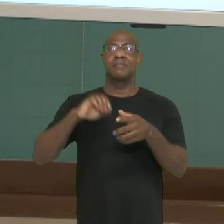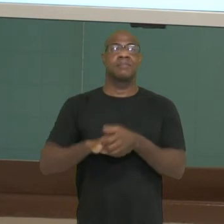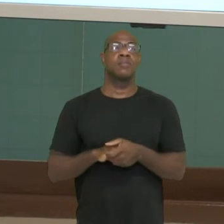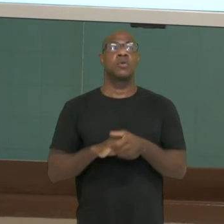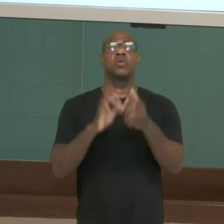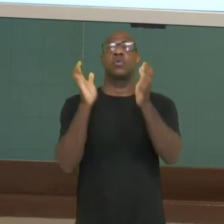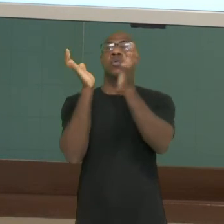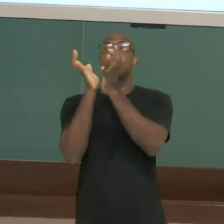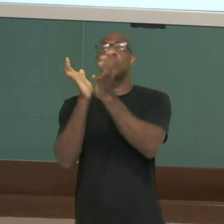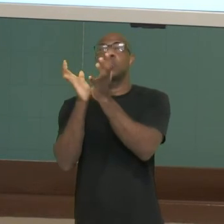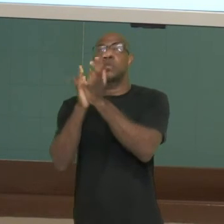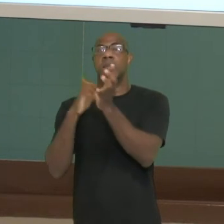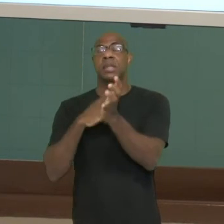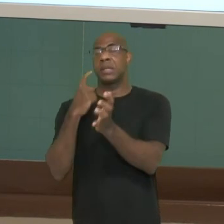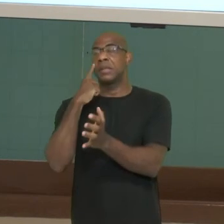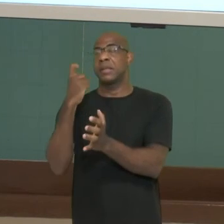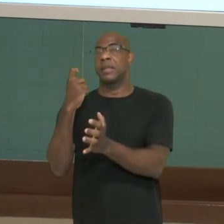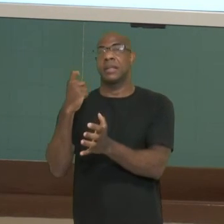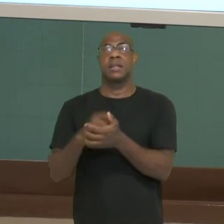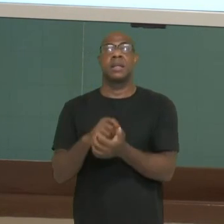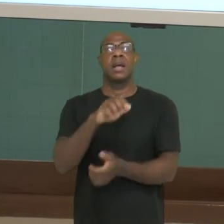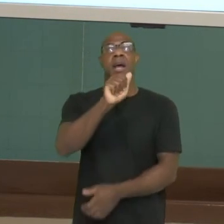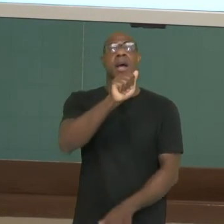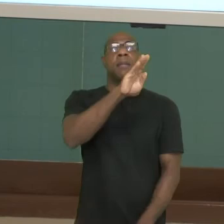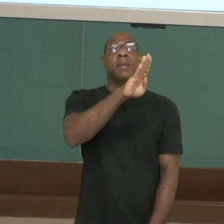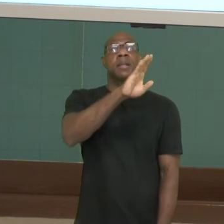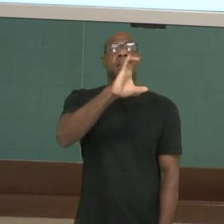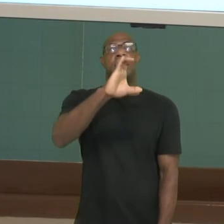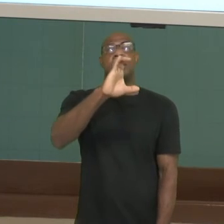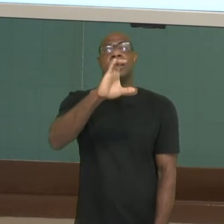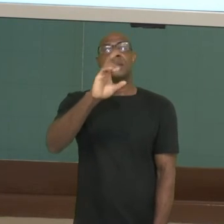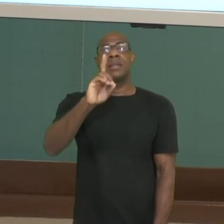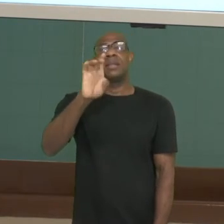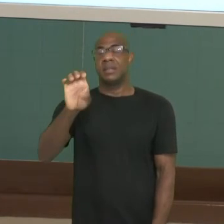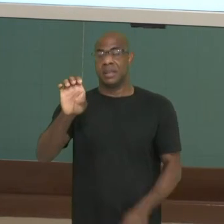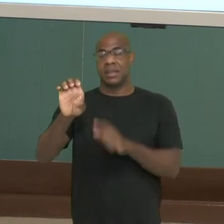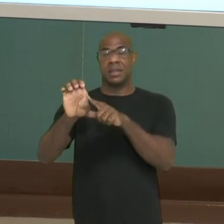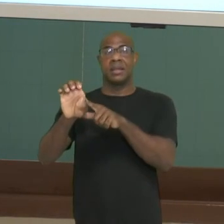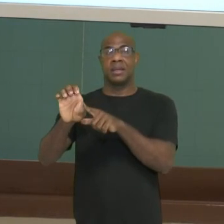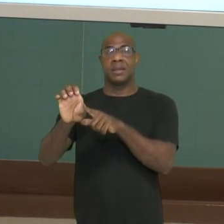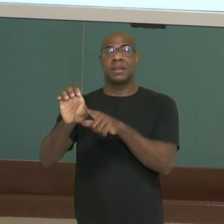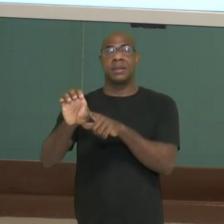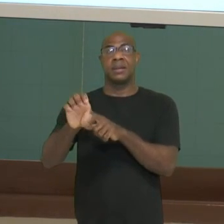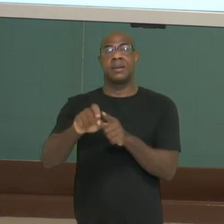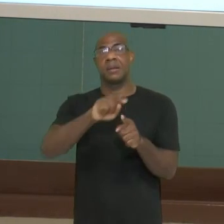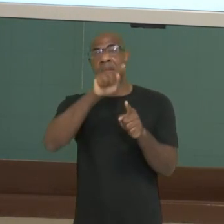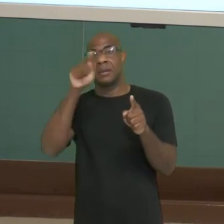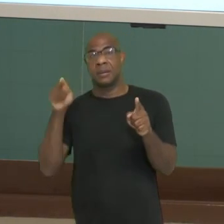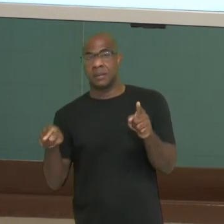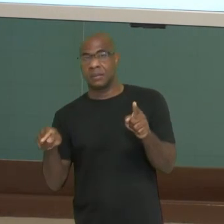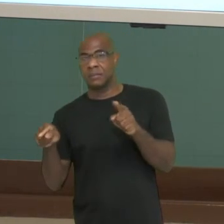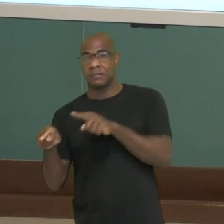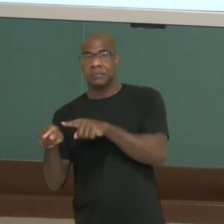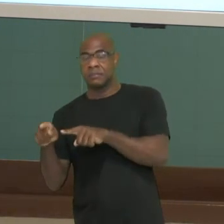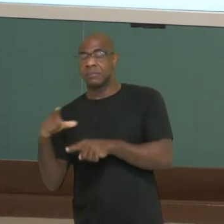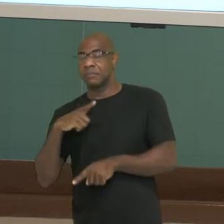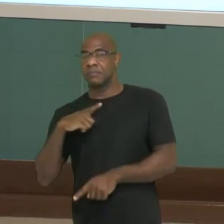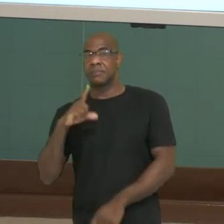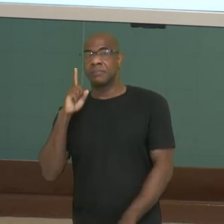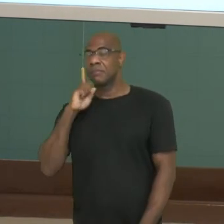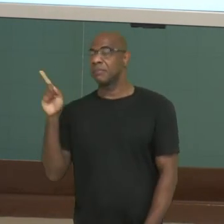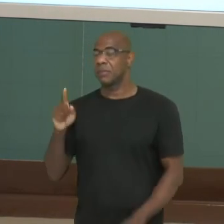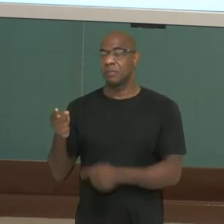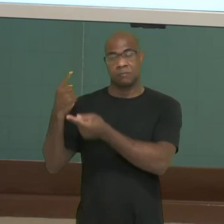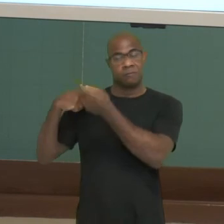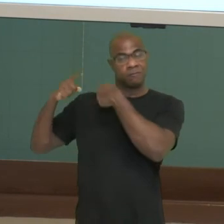cima A, B, C, D e E. E aqui, então a gente vê que os